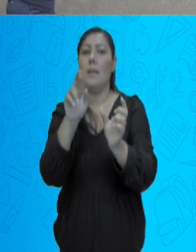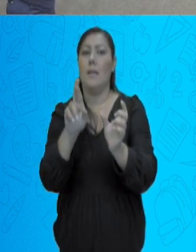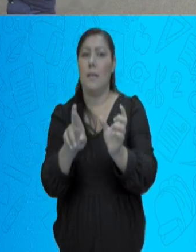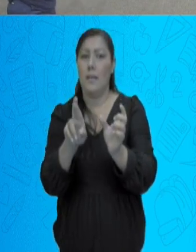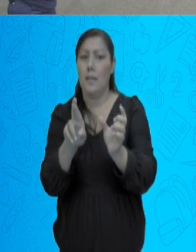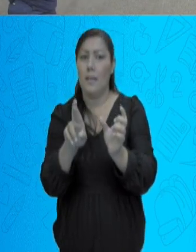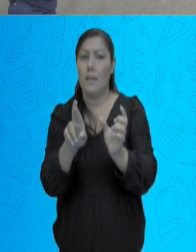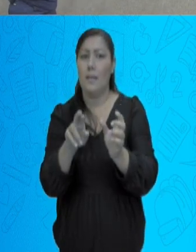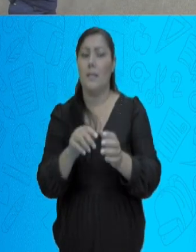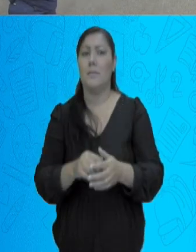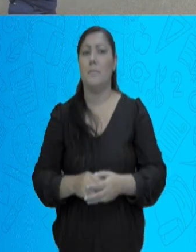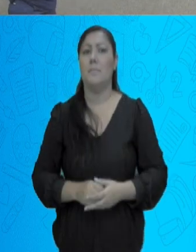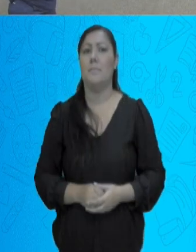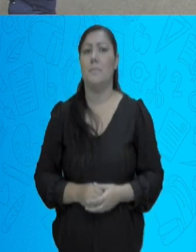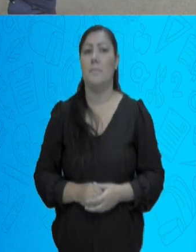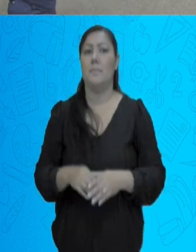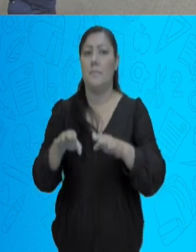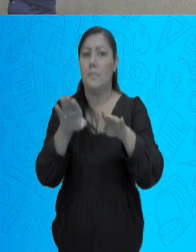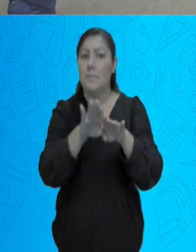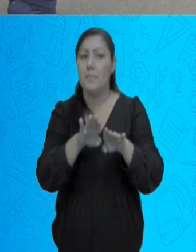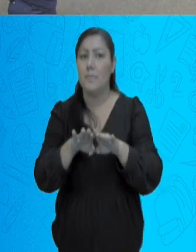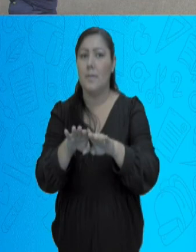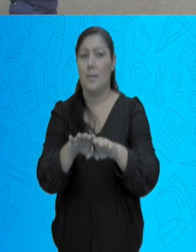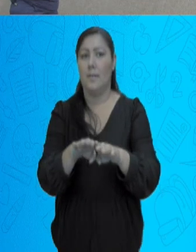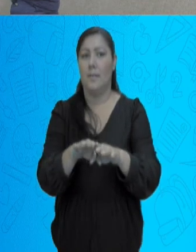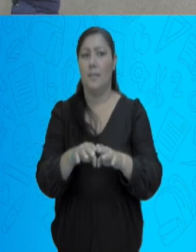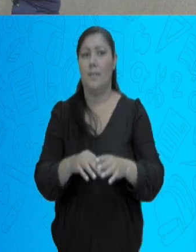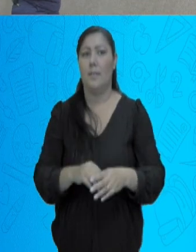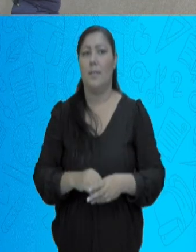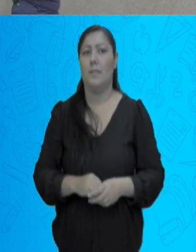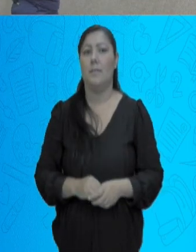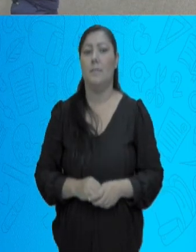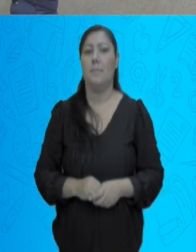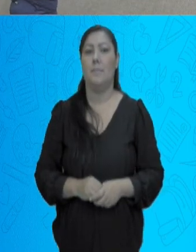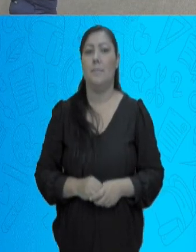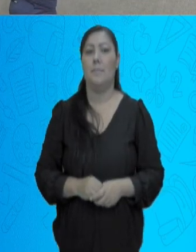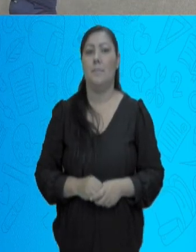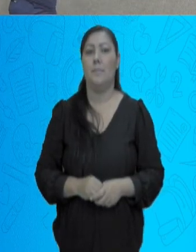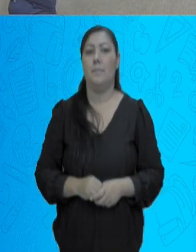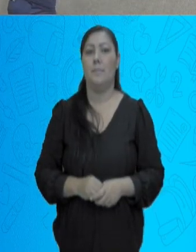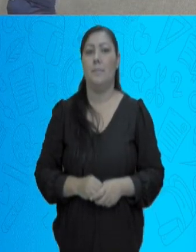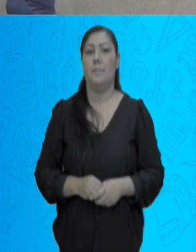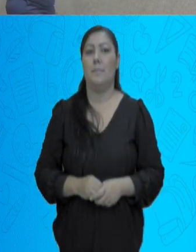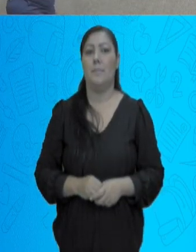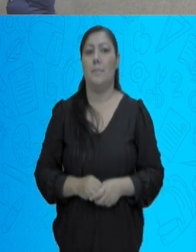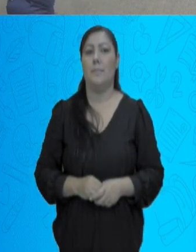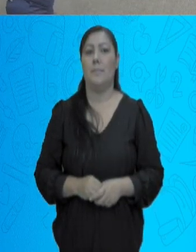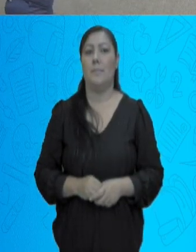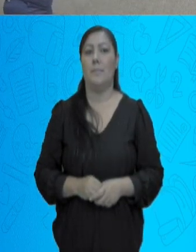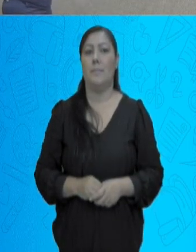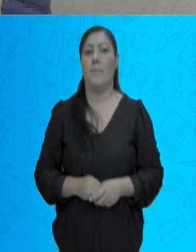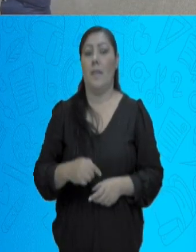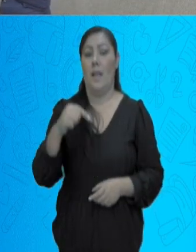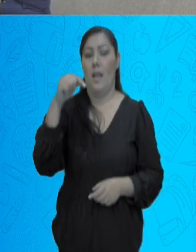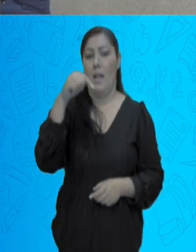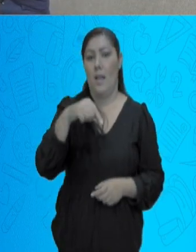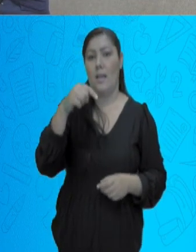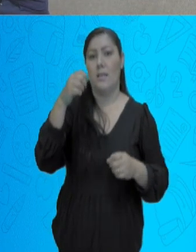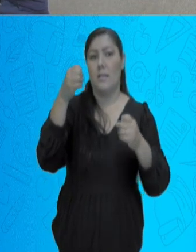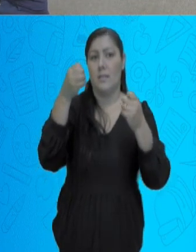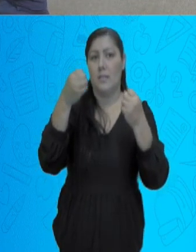Sem citar esses que agora, que é o medir, ansiar, remediar, incendiar e odiar. Esses são